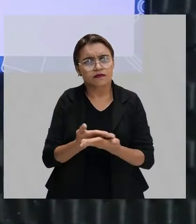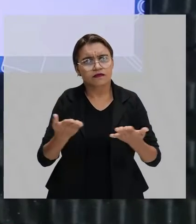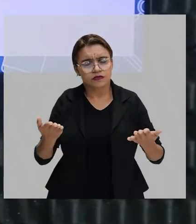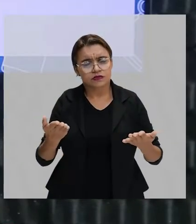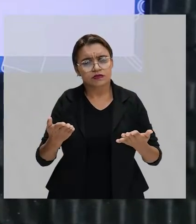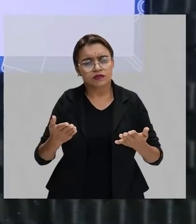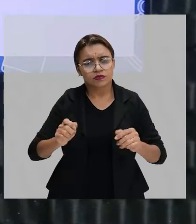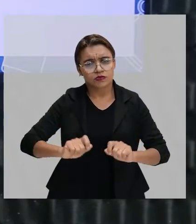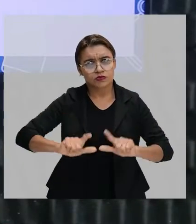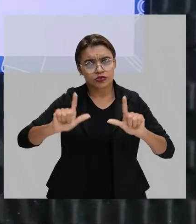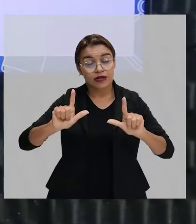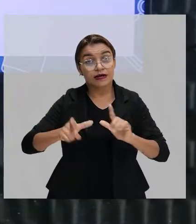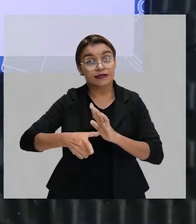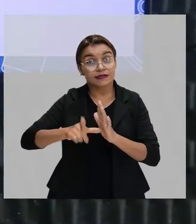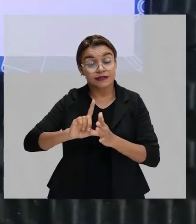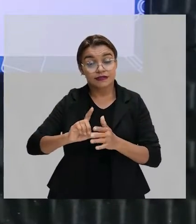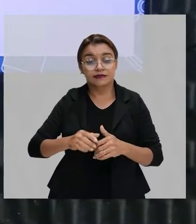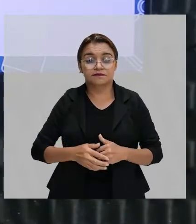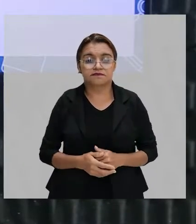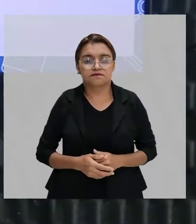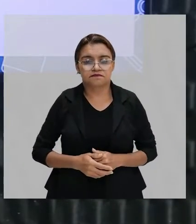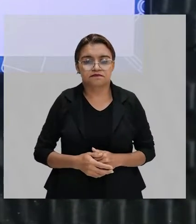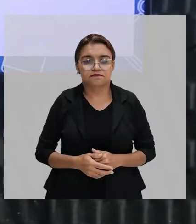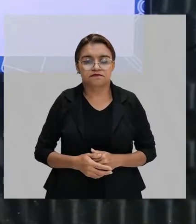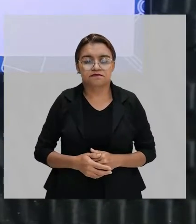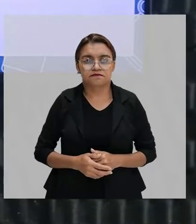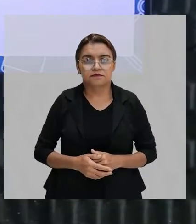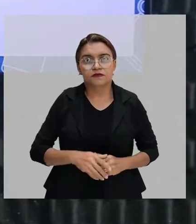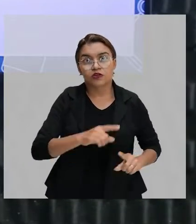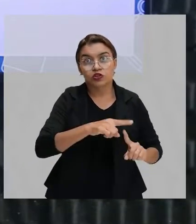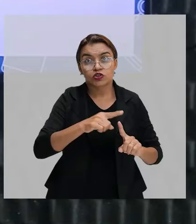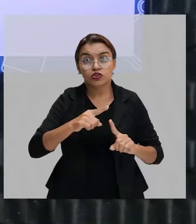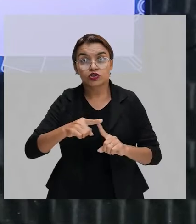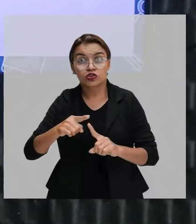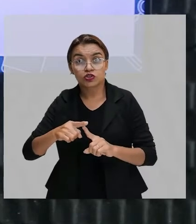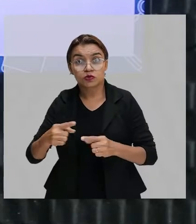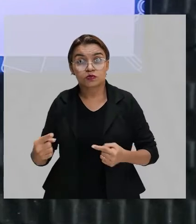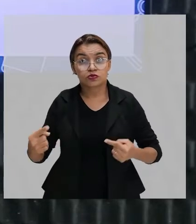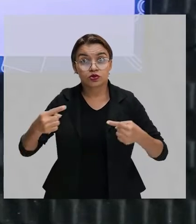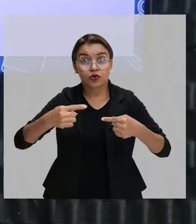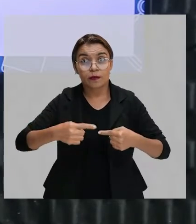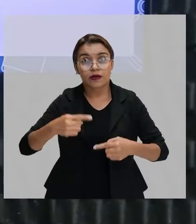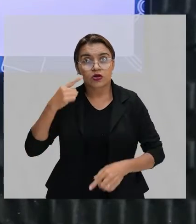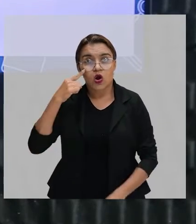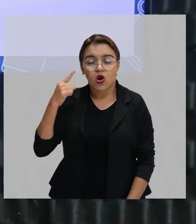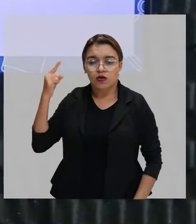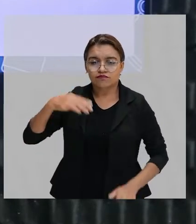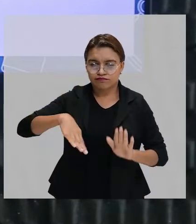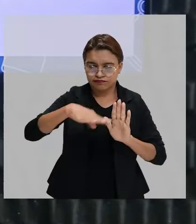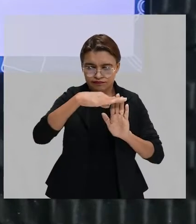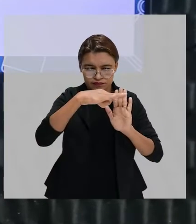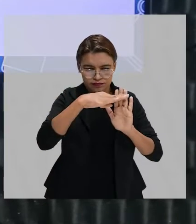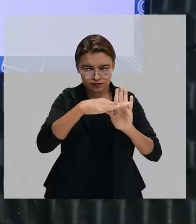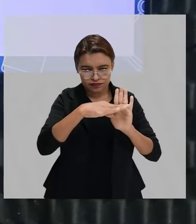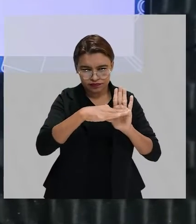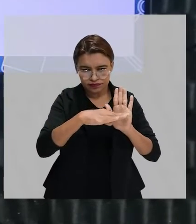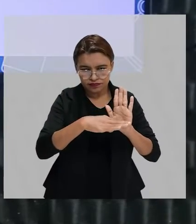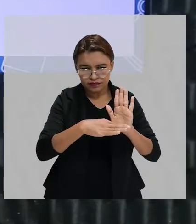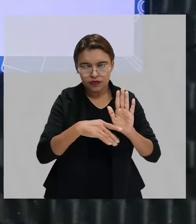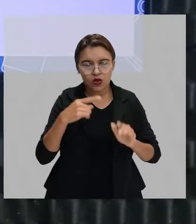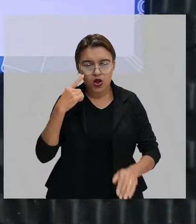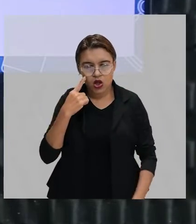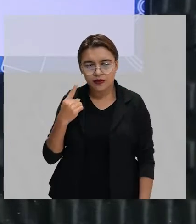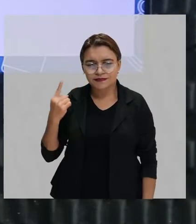pra vocês naquele slide anterior modo as de combate o judô jiu jitsu tem Condor karatê